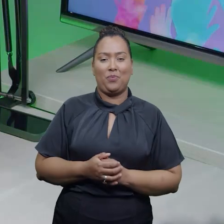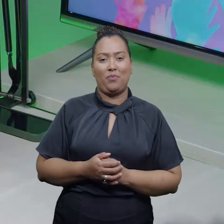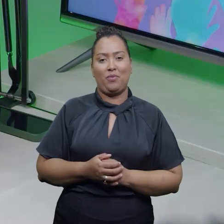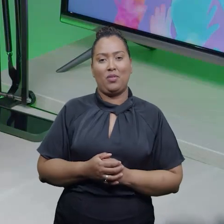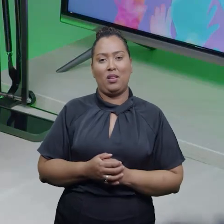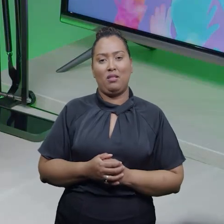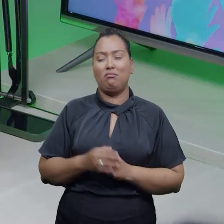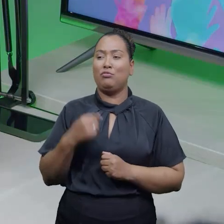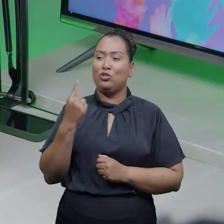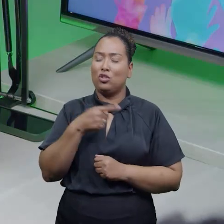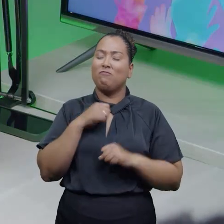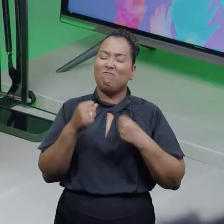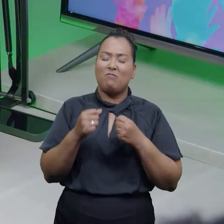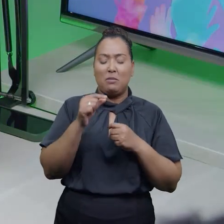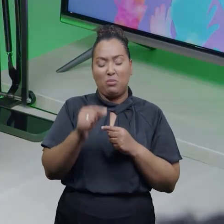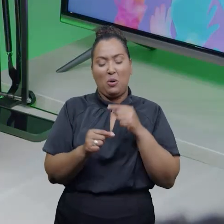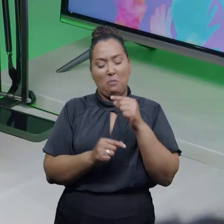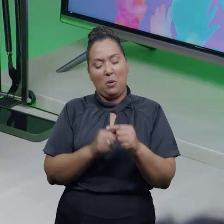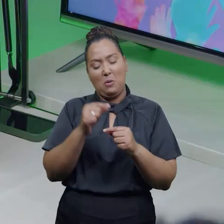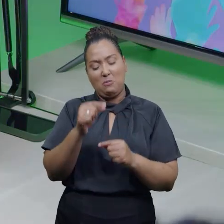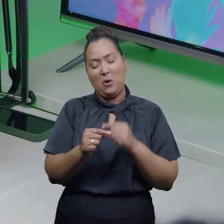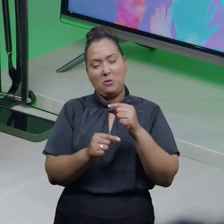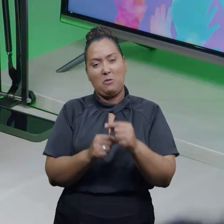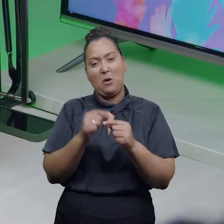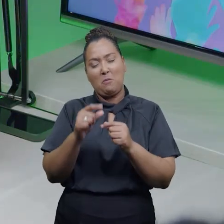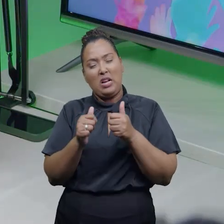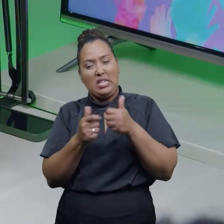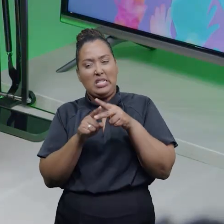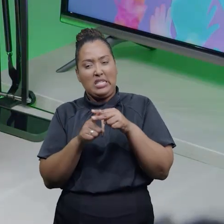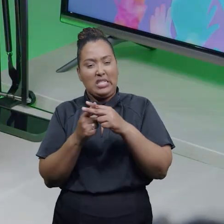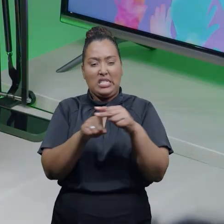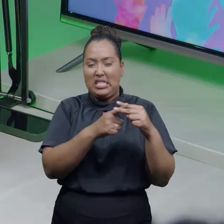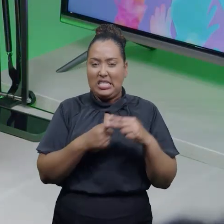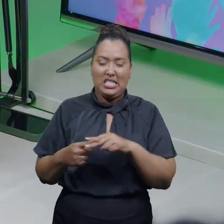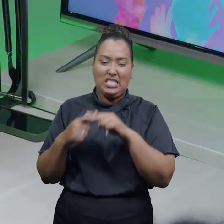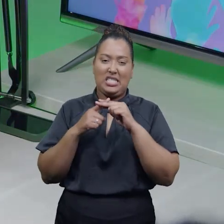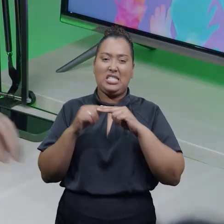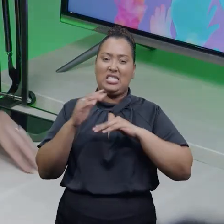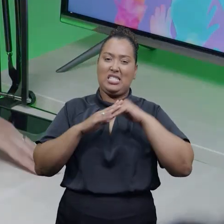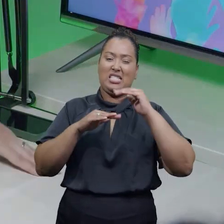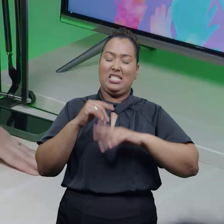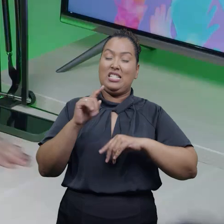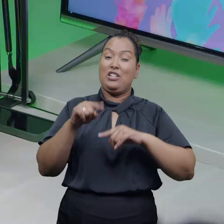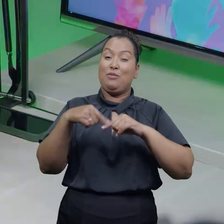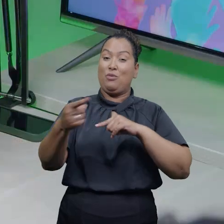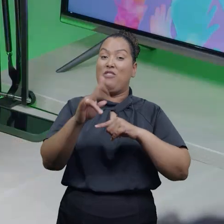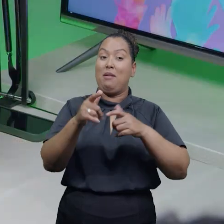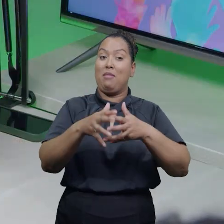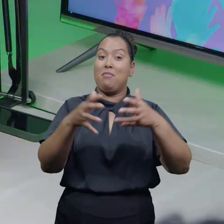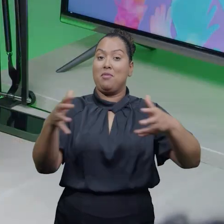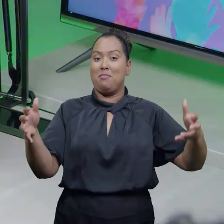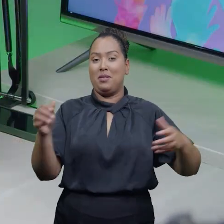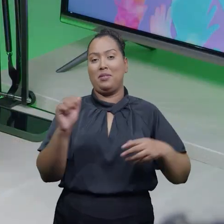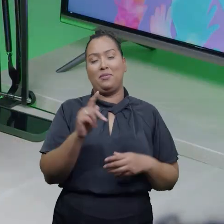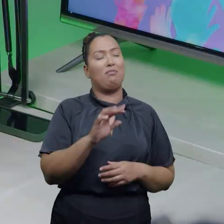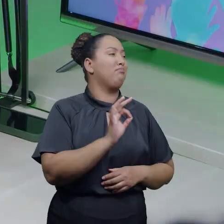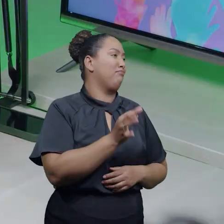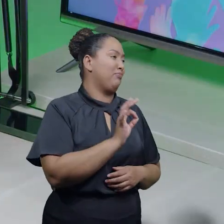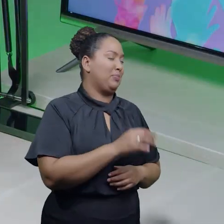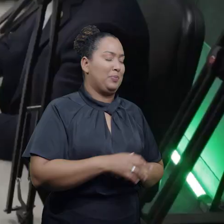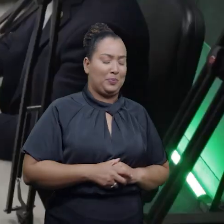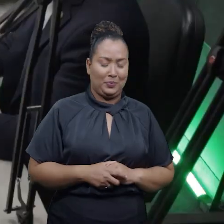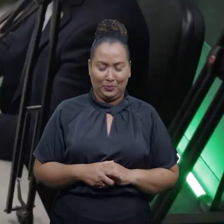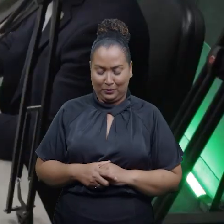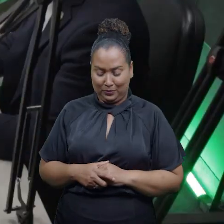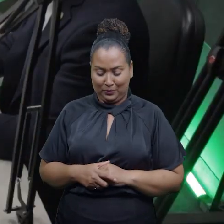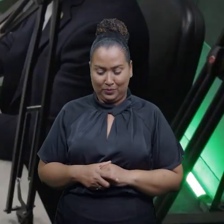vai, né, pouquinho em pouquinho, é um sabonete líquido que a gente consegue, depois a gente aumenta para mais um serviço.